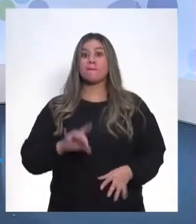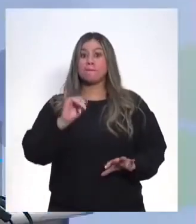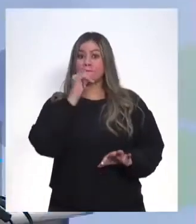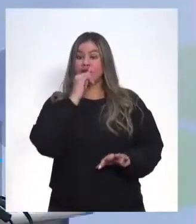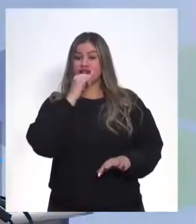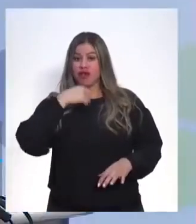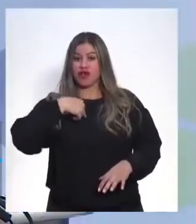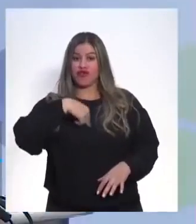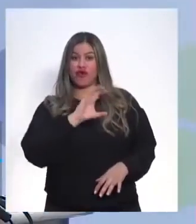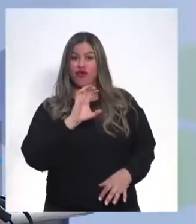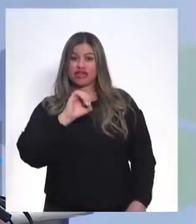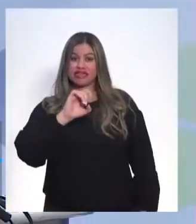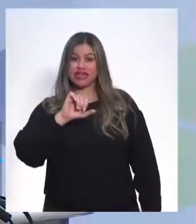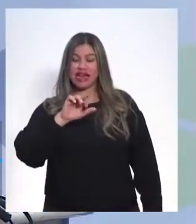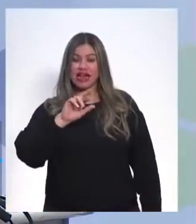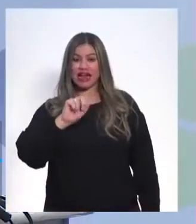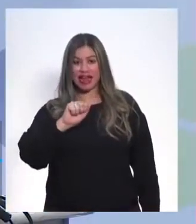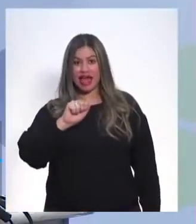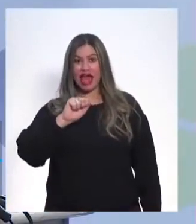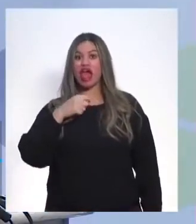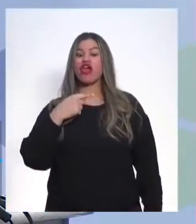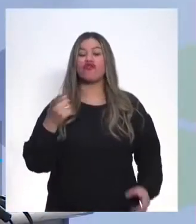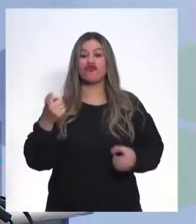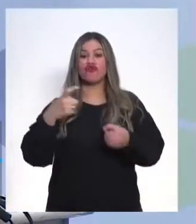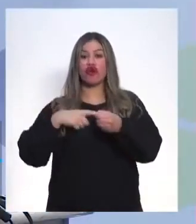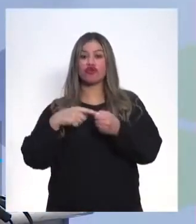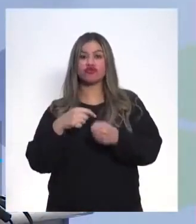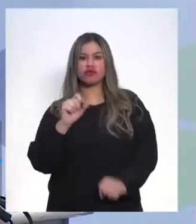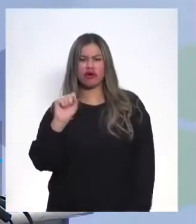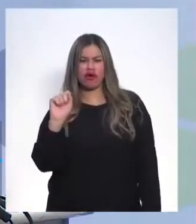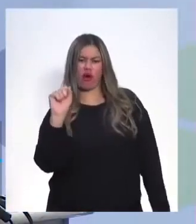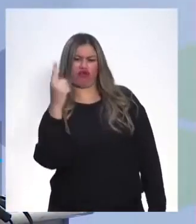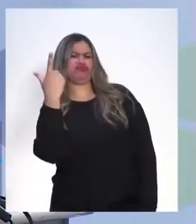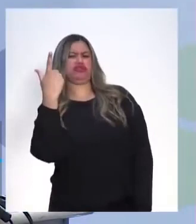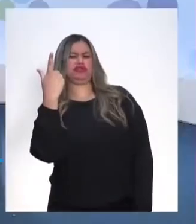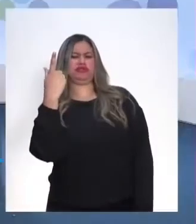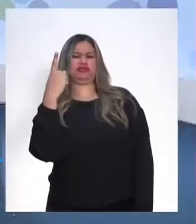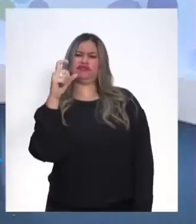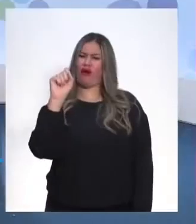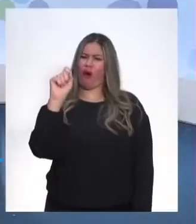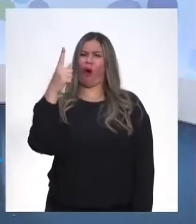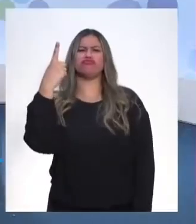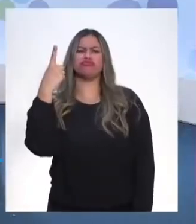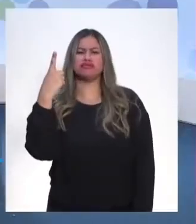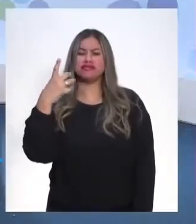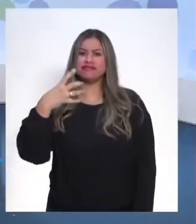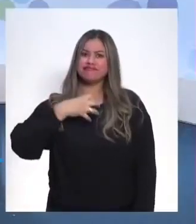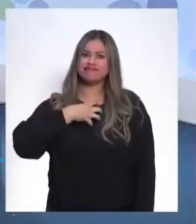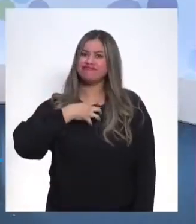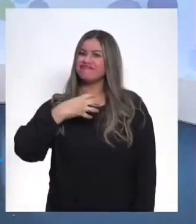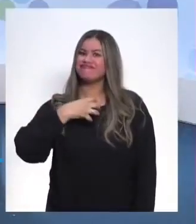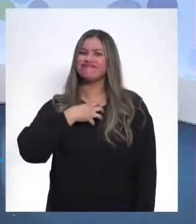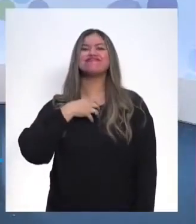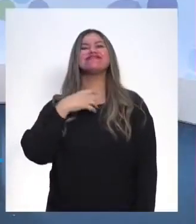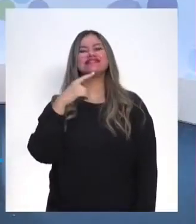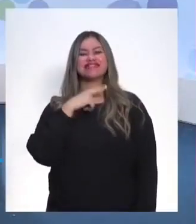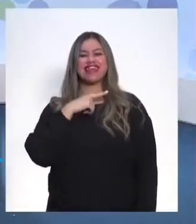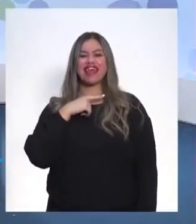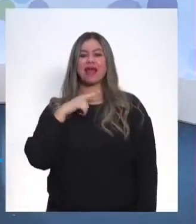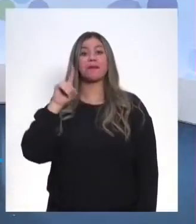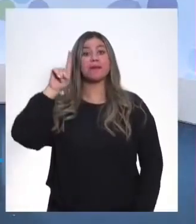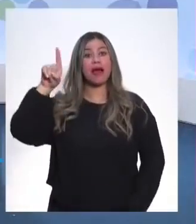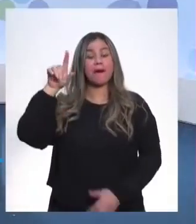para o Ceará, eu volto para dar aula. Oxe, oxe O virou. oxente em Pernambuco, quando começa a falar, é Lá é naturalmente. mais